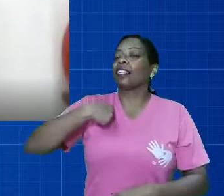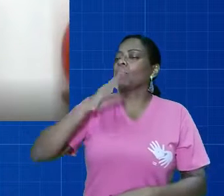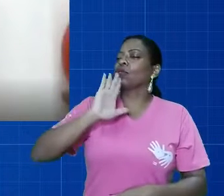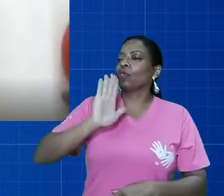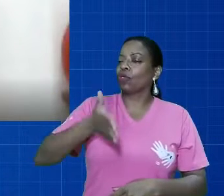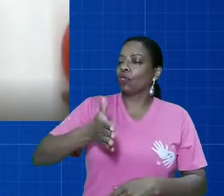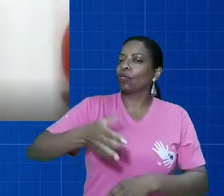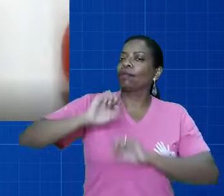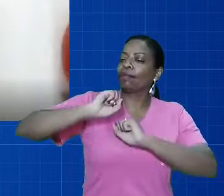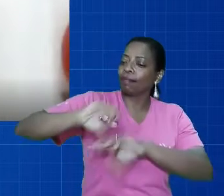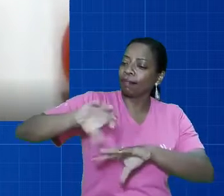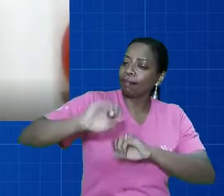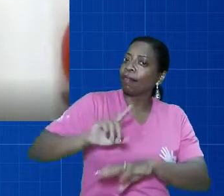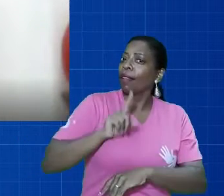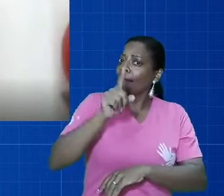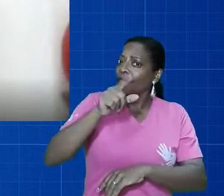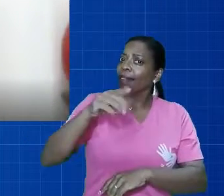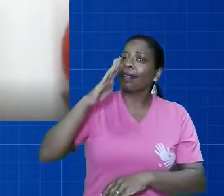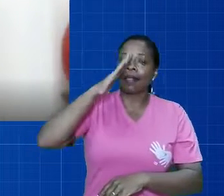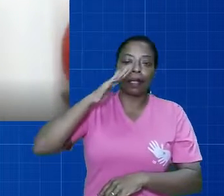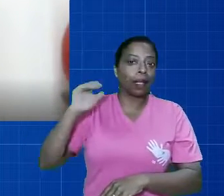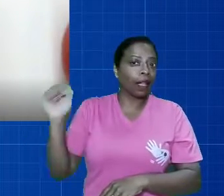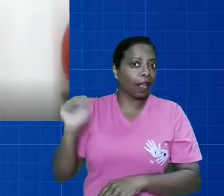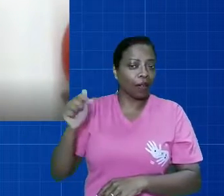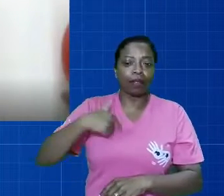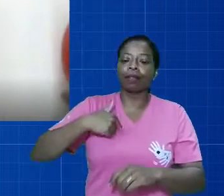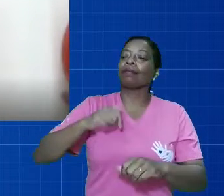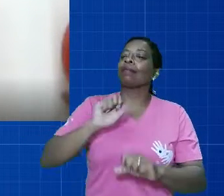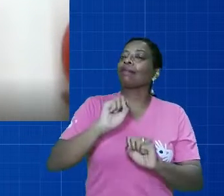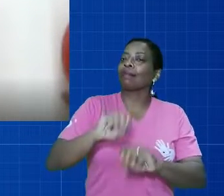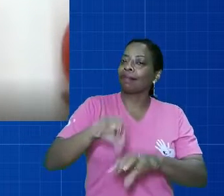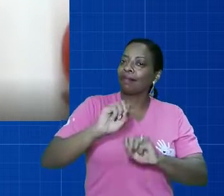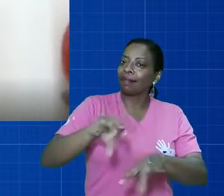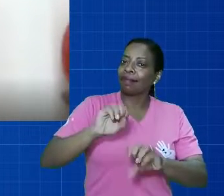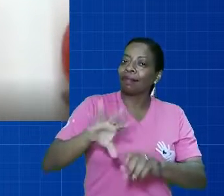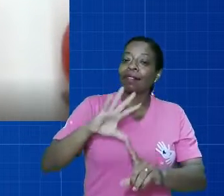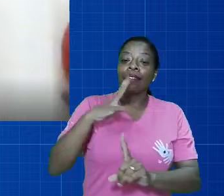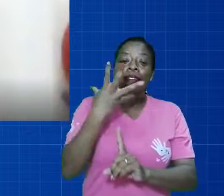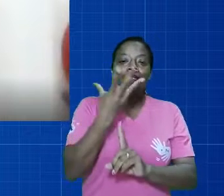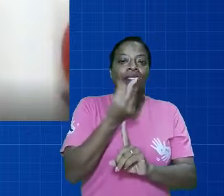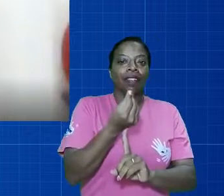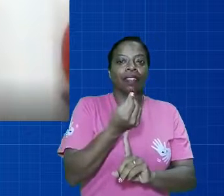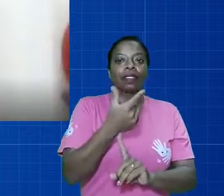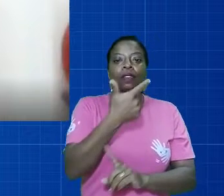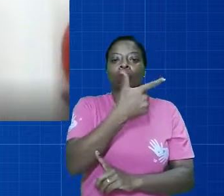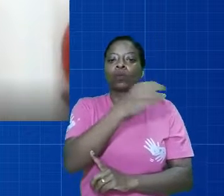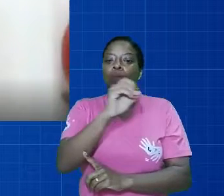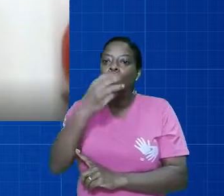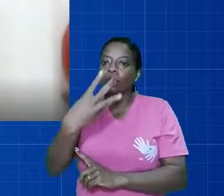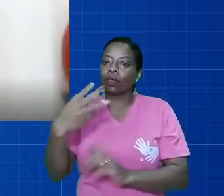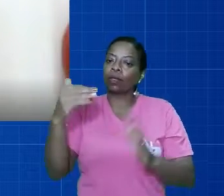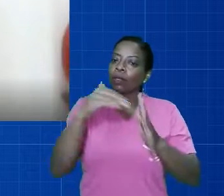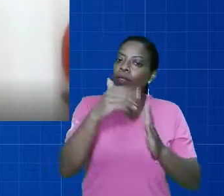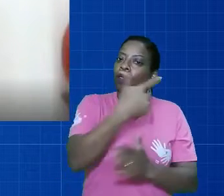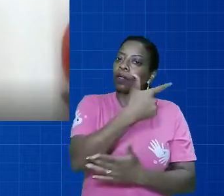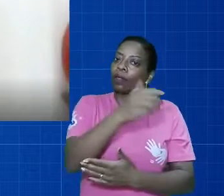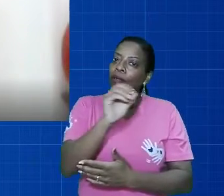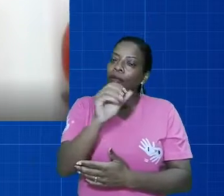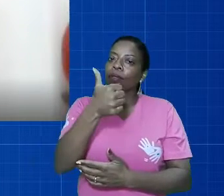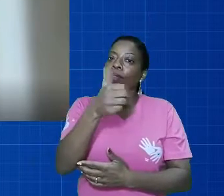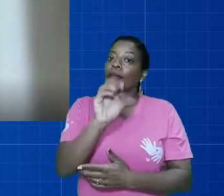eu fui professor da rede de Araucária, né, ensino, professor de arte, entre os anos de 2003 e